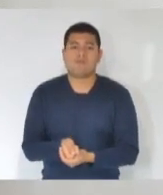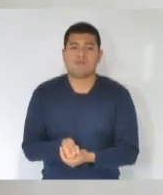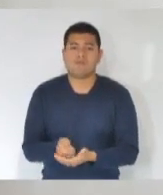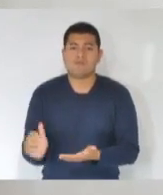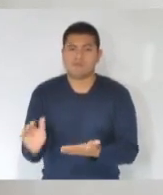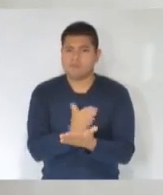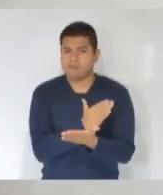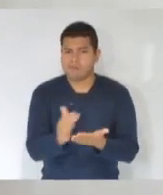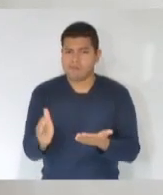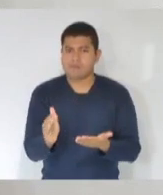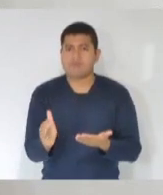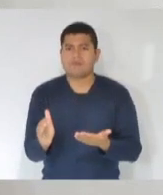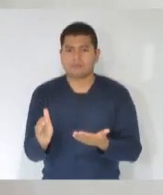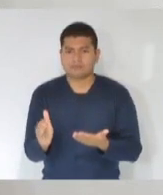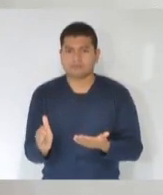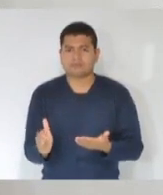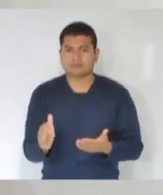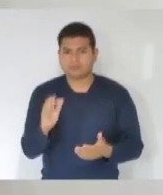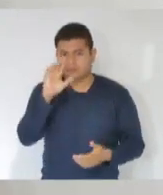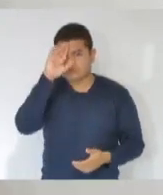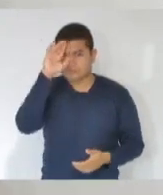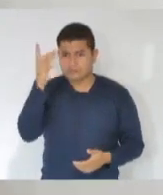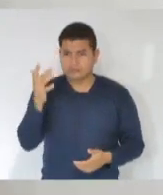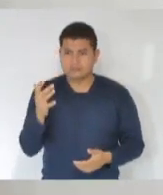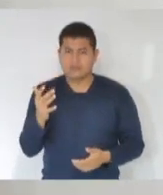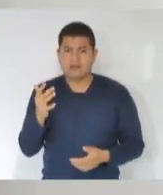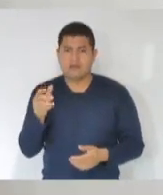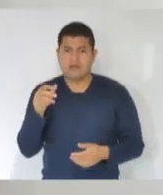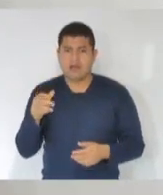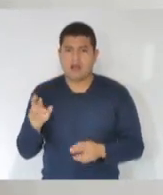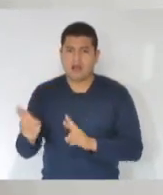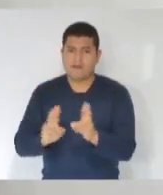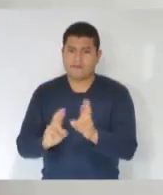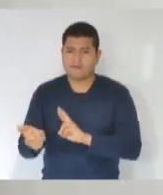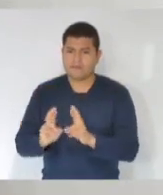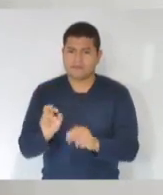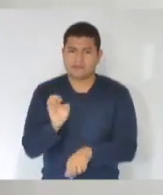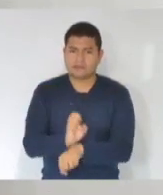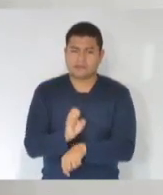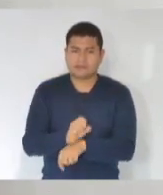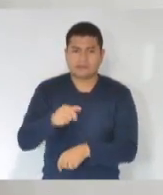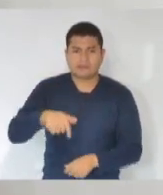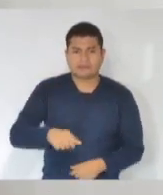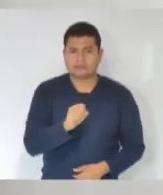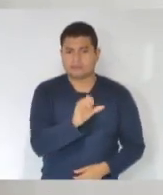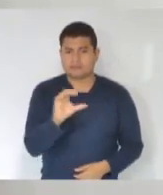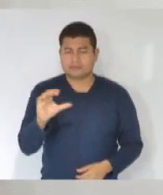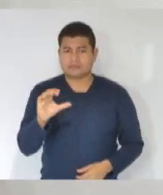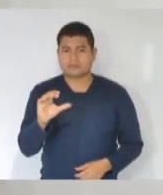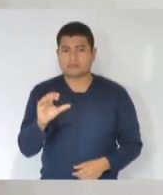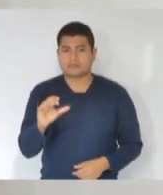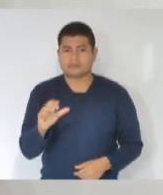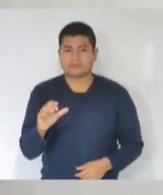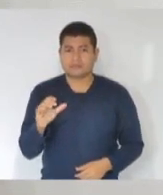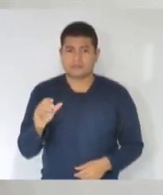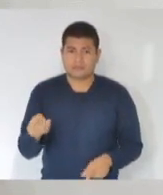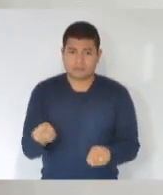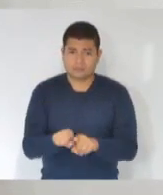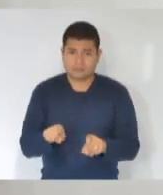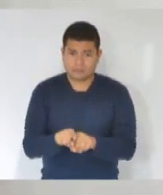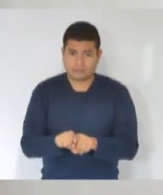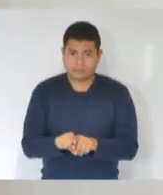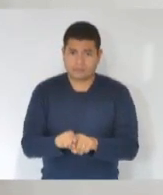algumas medidas para as rodovias estaduais aqui de Santa Catarina. Dentre elas, o prolongamento da